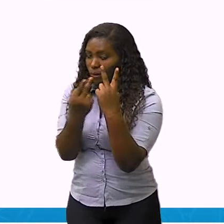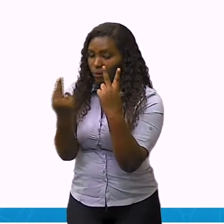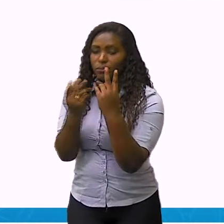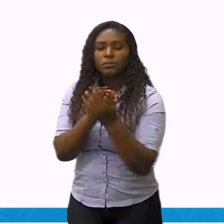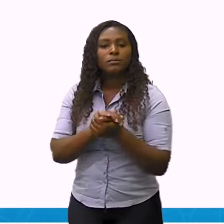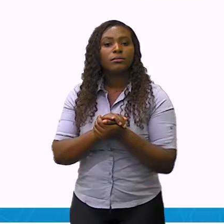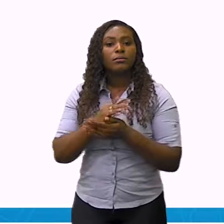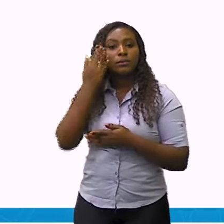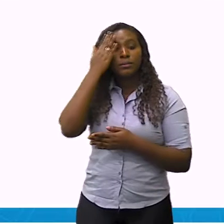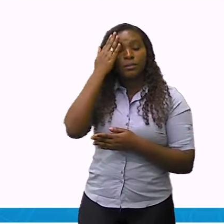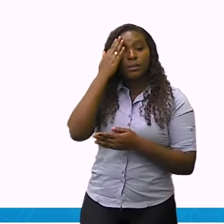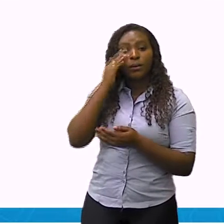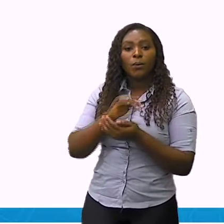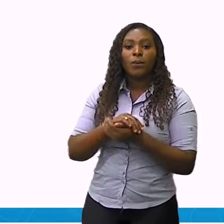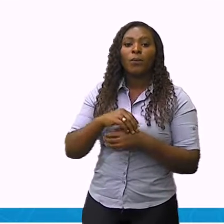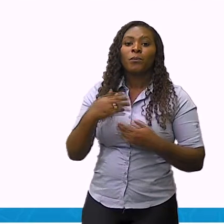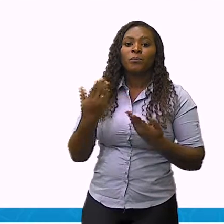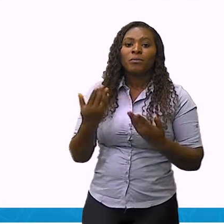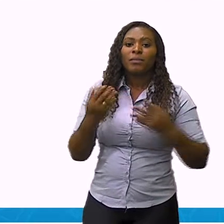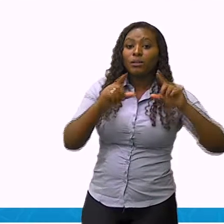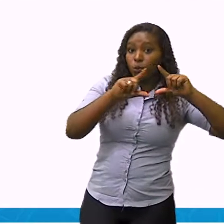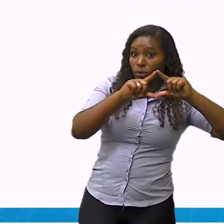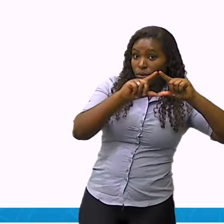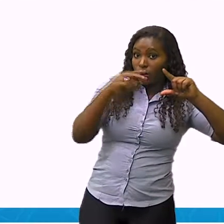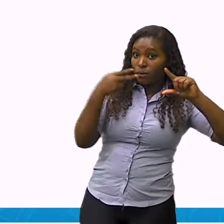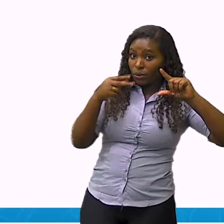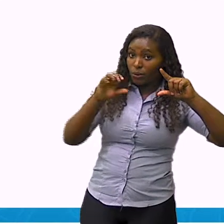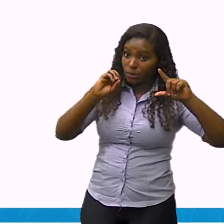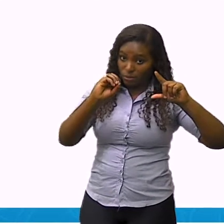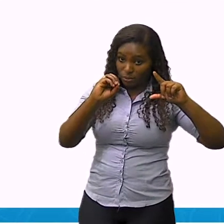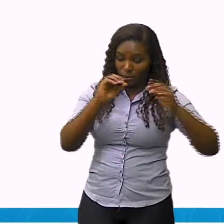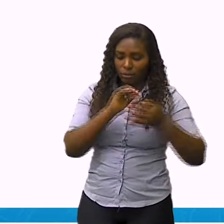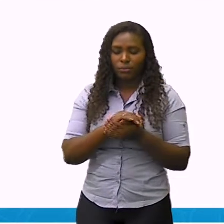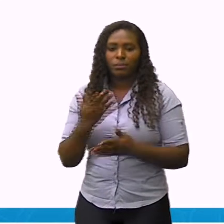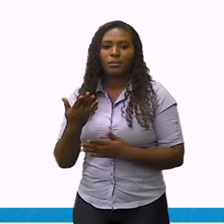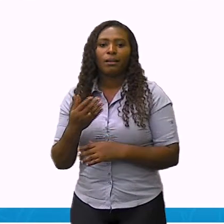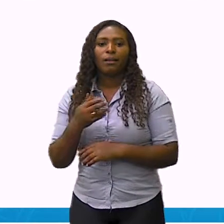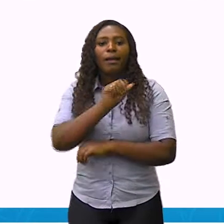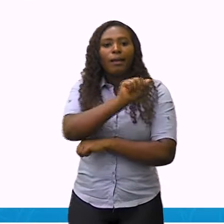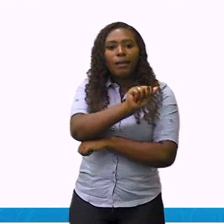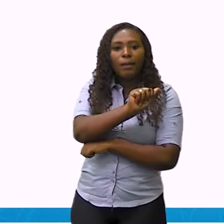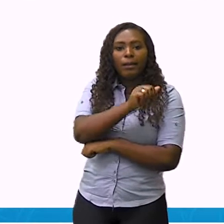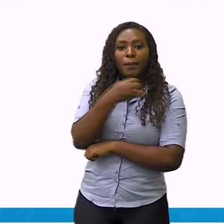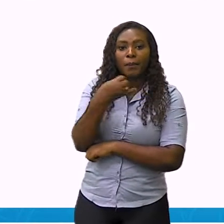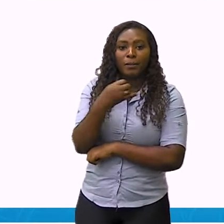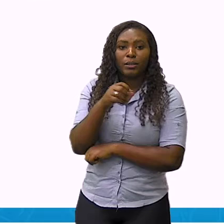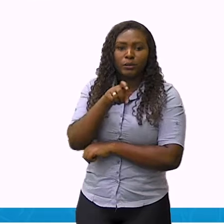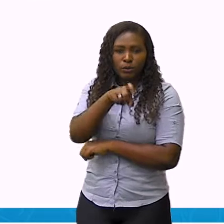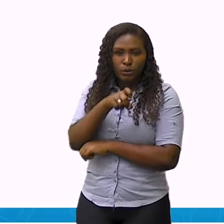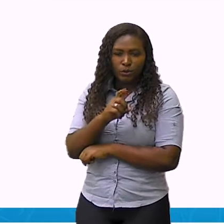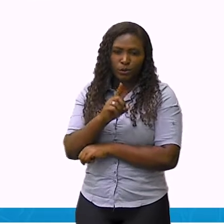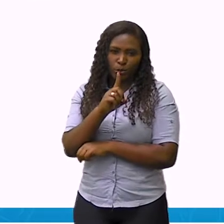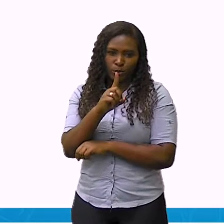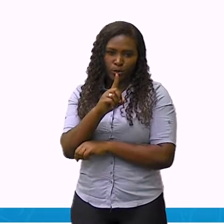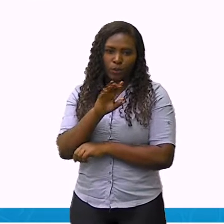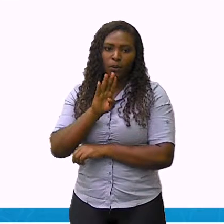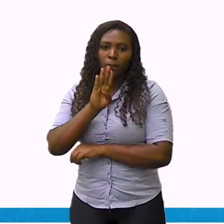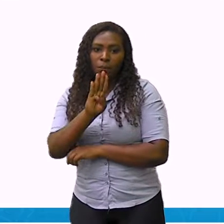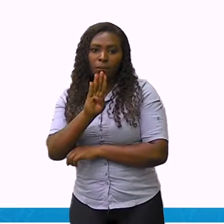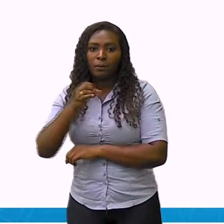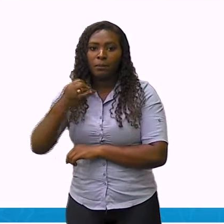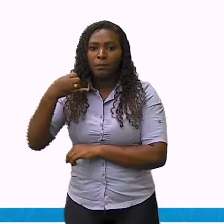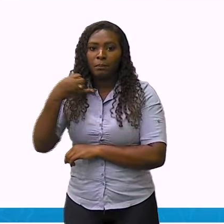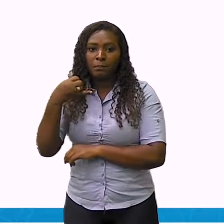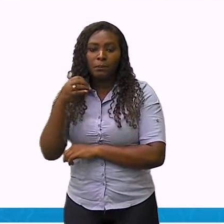par, então não vai existir. Vai ser raiz quadrada de número negativo, não existe. Neste caso,